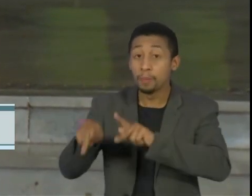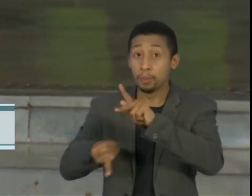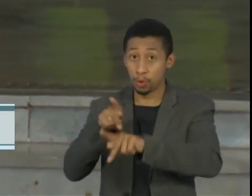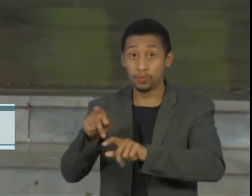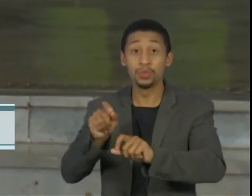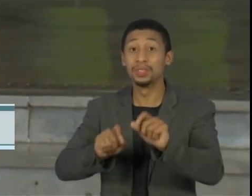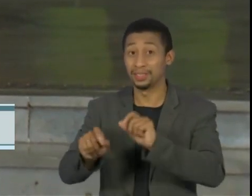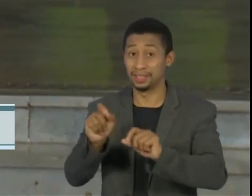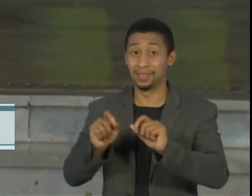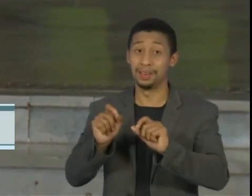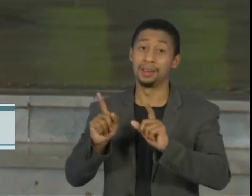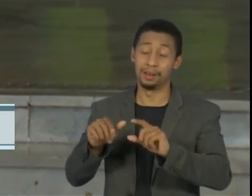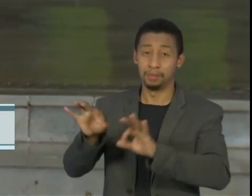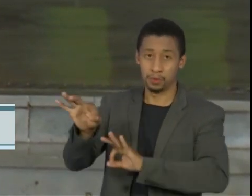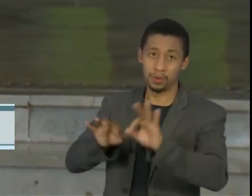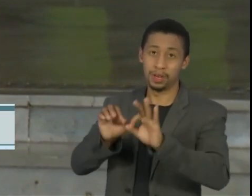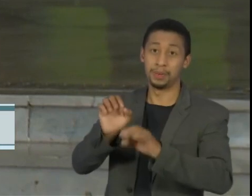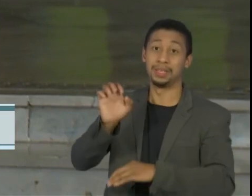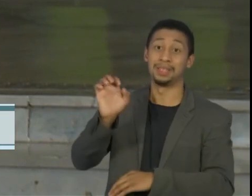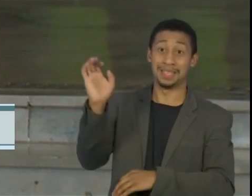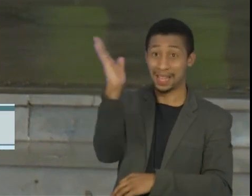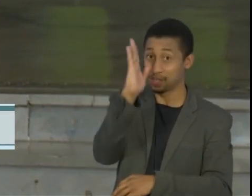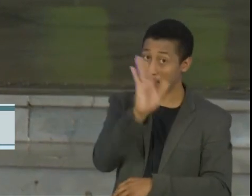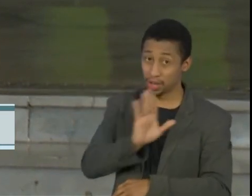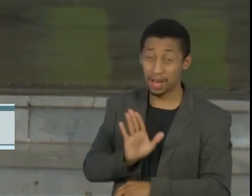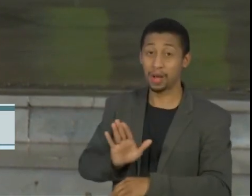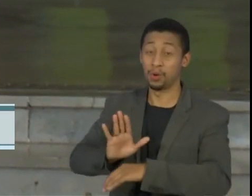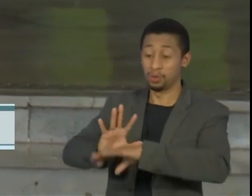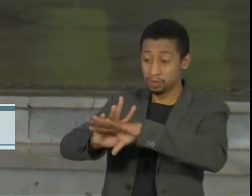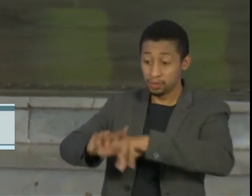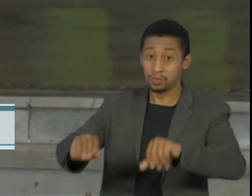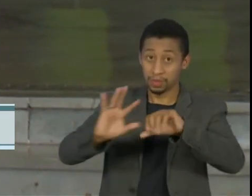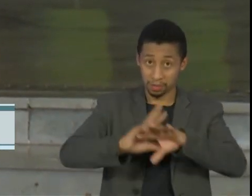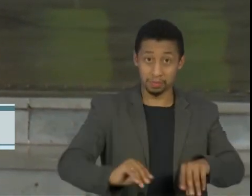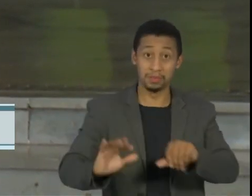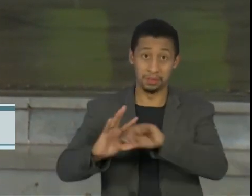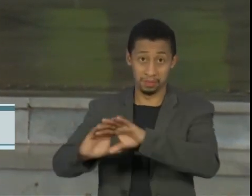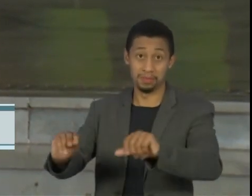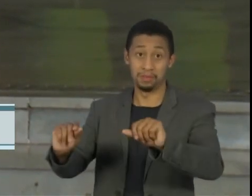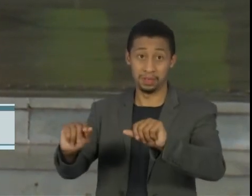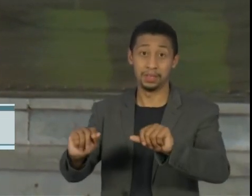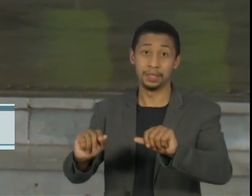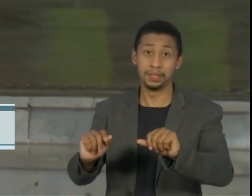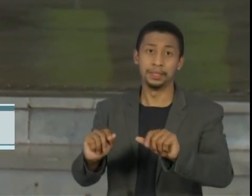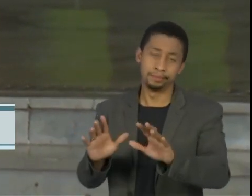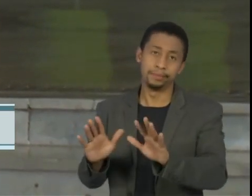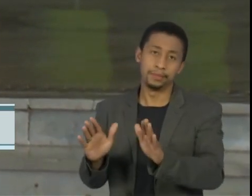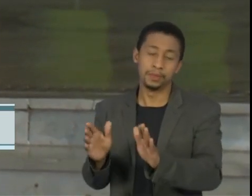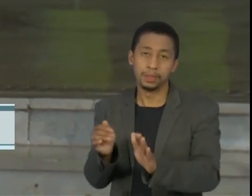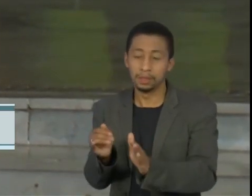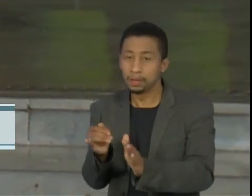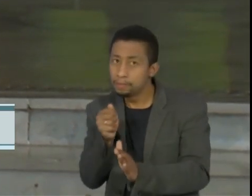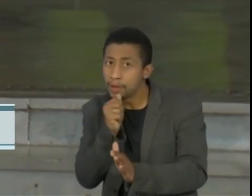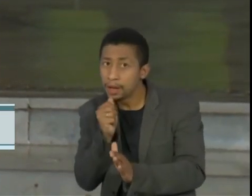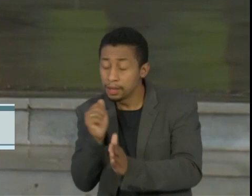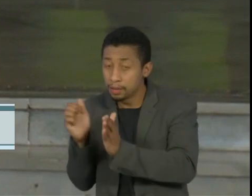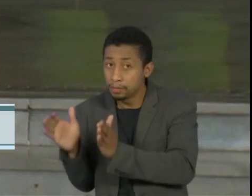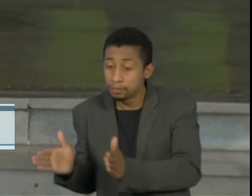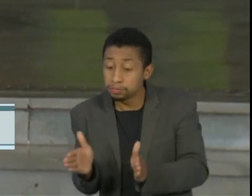Nacional de Imunização. Quer dizer, nesse momento, nós tratamos de terminar o desenvolvimento da vacina, que é uma